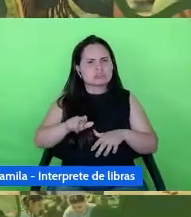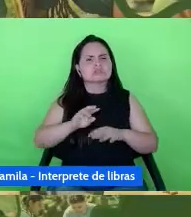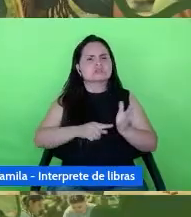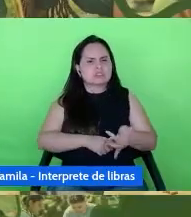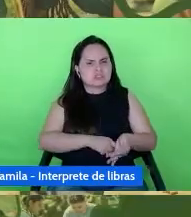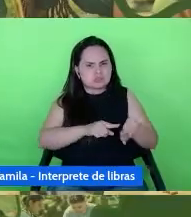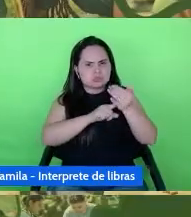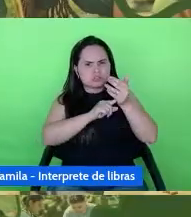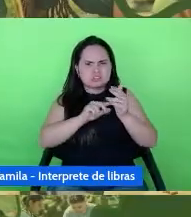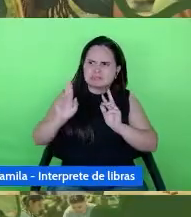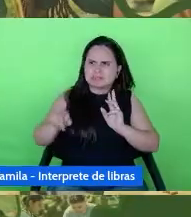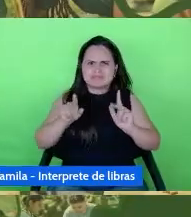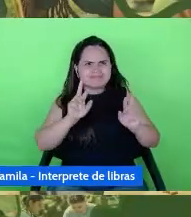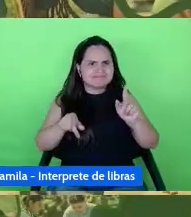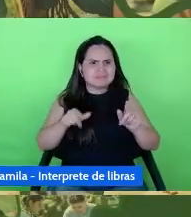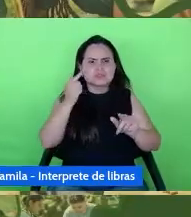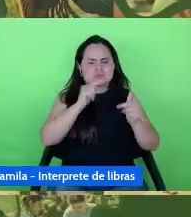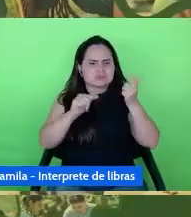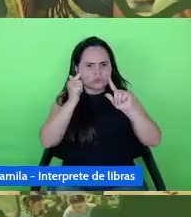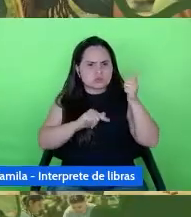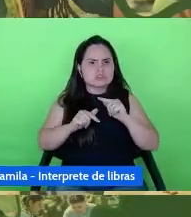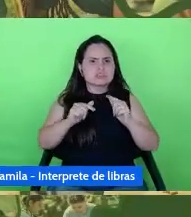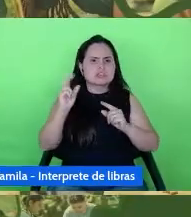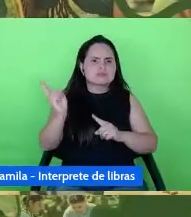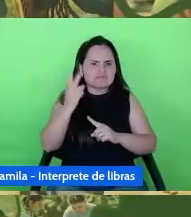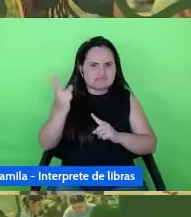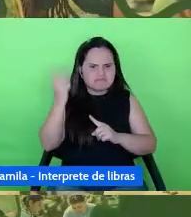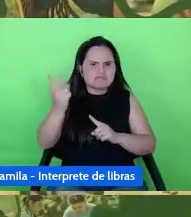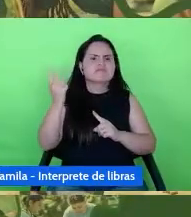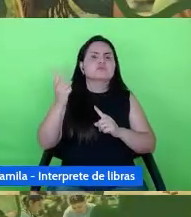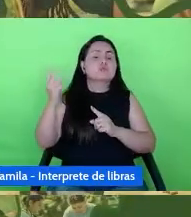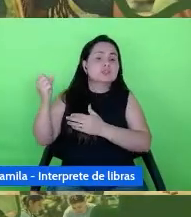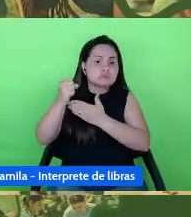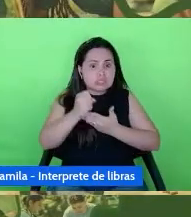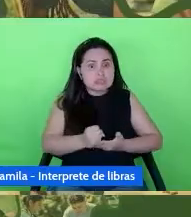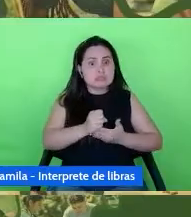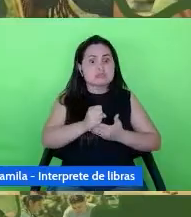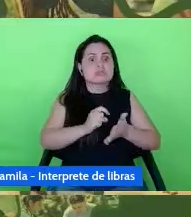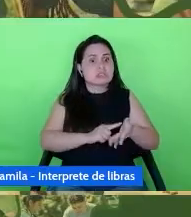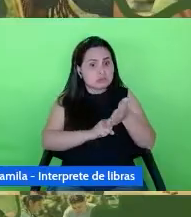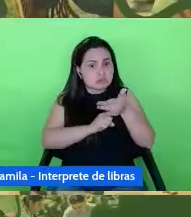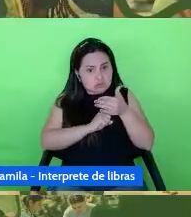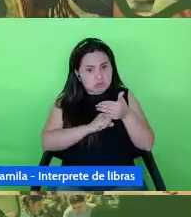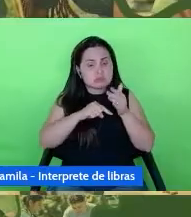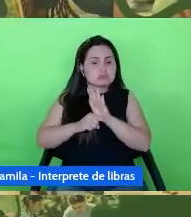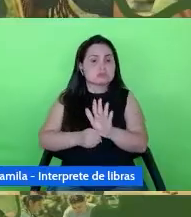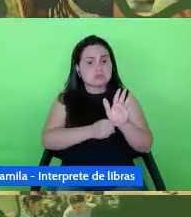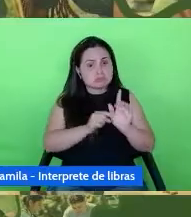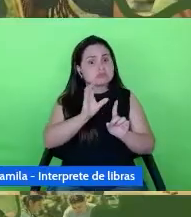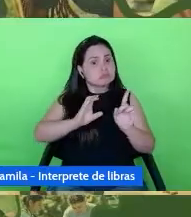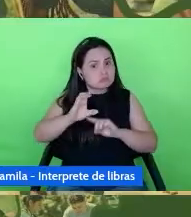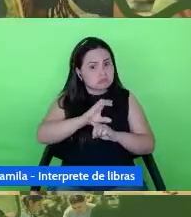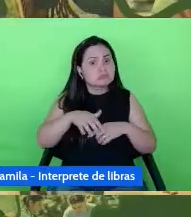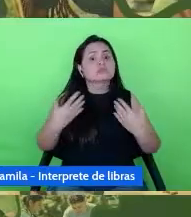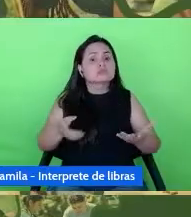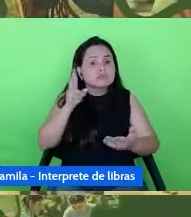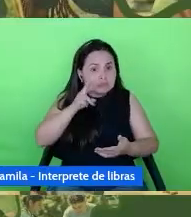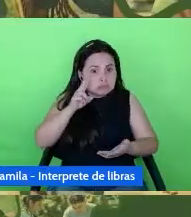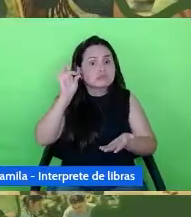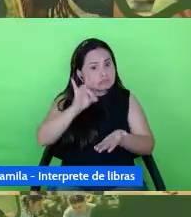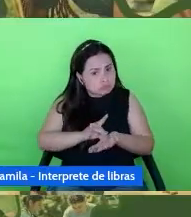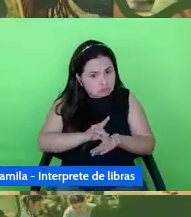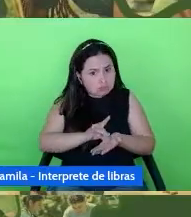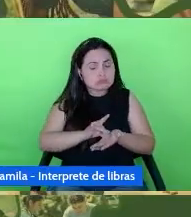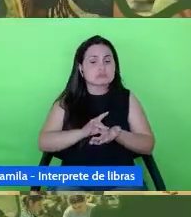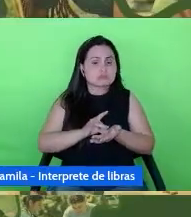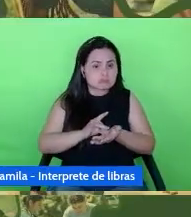rudimentares ali, ele consegue conquistar o vento e consegue trazer tecnologia para a sua comunidade. E sabe qual é a história? É real, isso é baseado em fatos